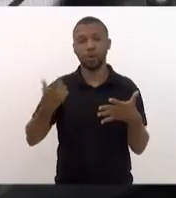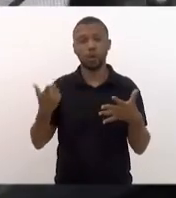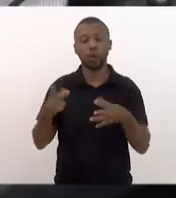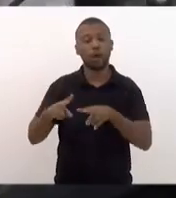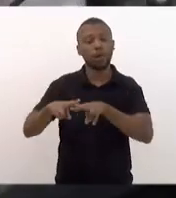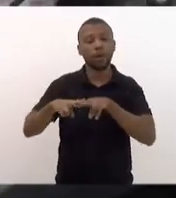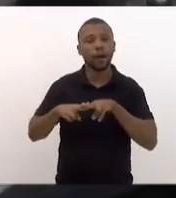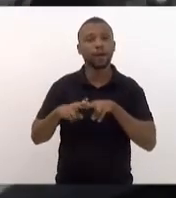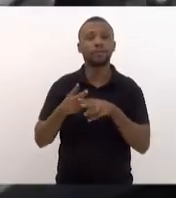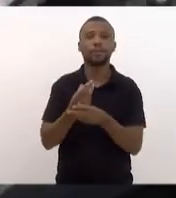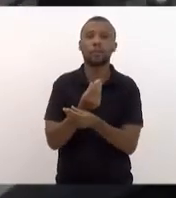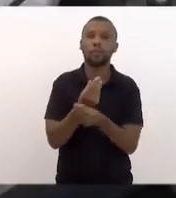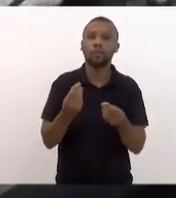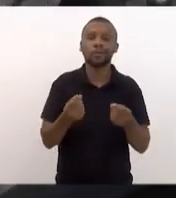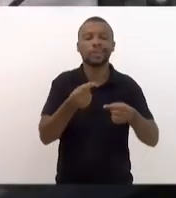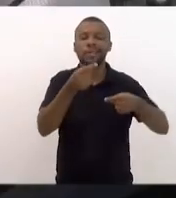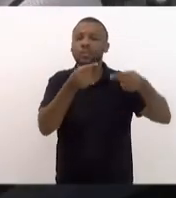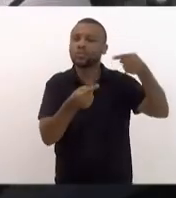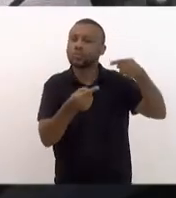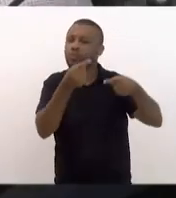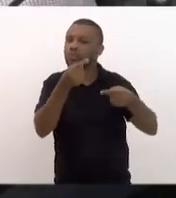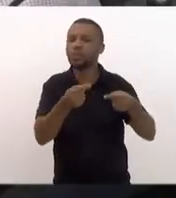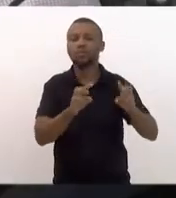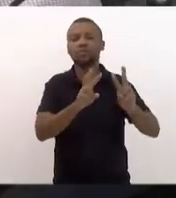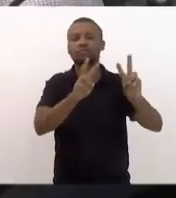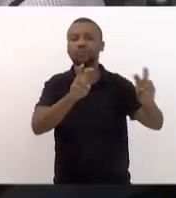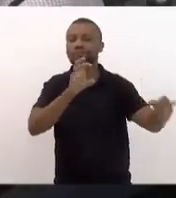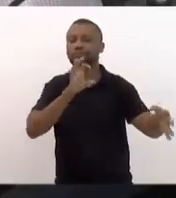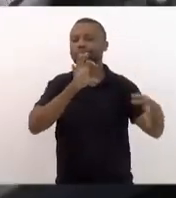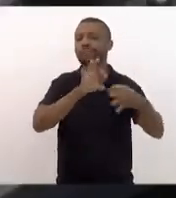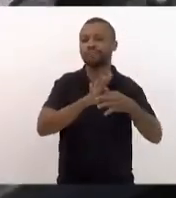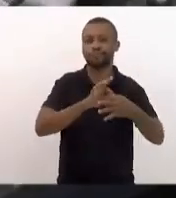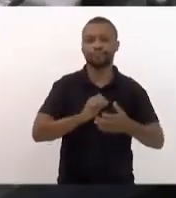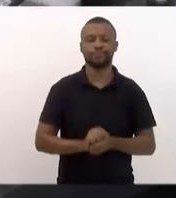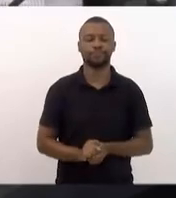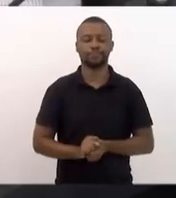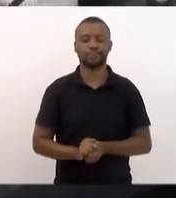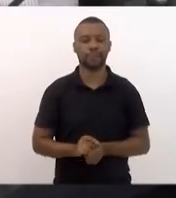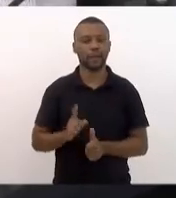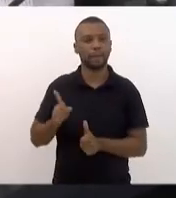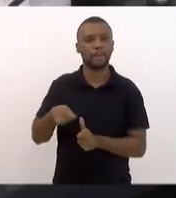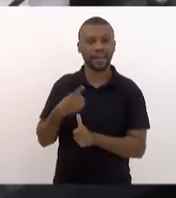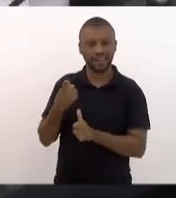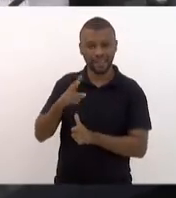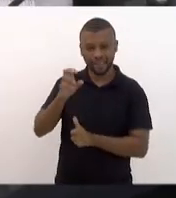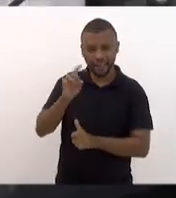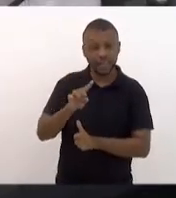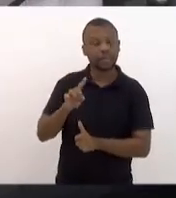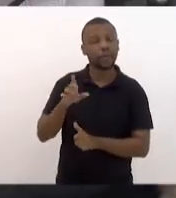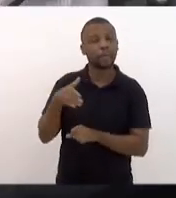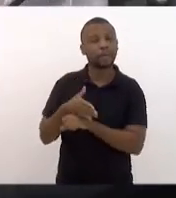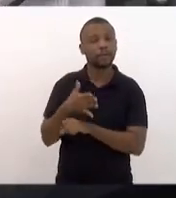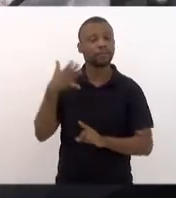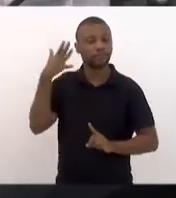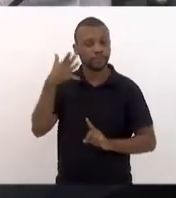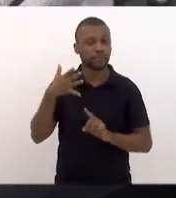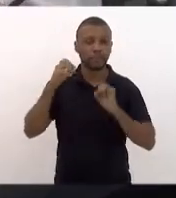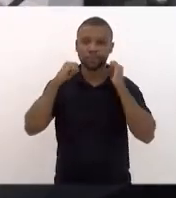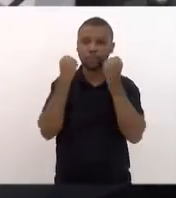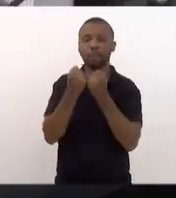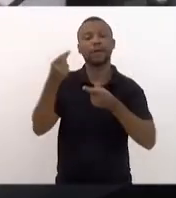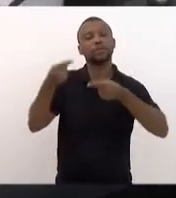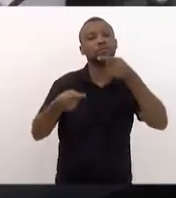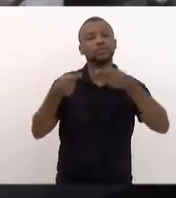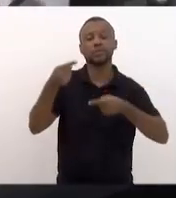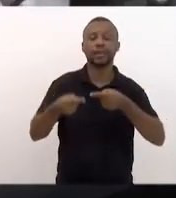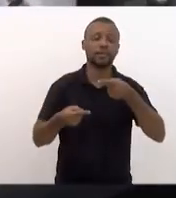acúmulo de discussão em cima disso daí. A primeira vez que eu participei de um seminário para discutir cidade foi em 1900.